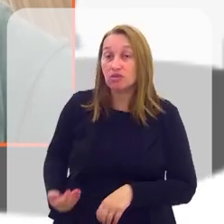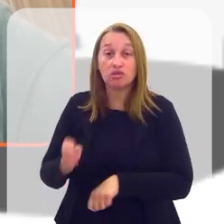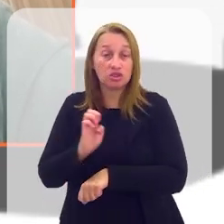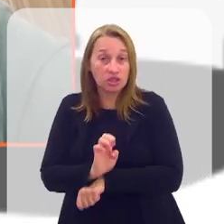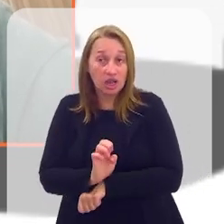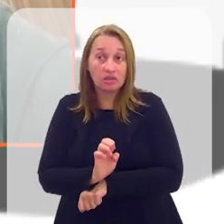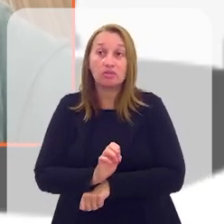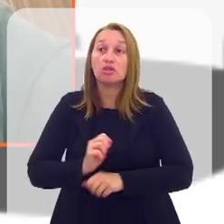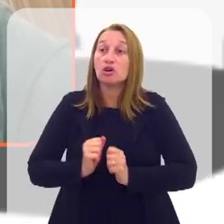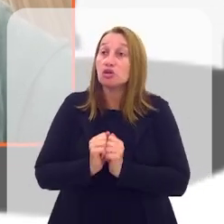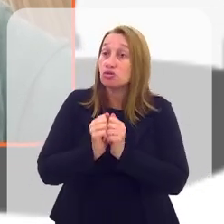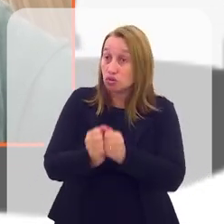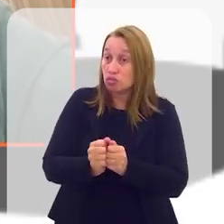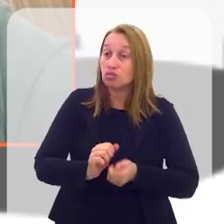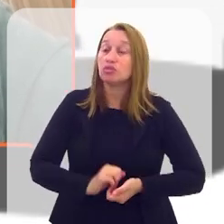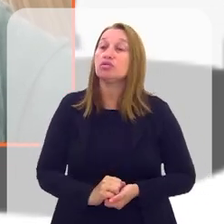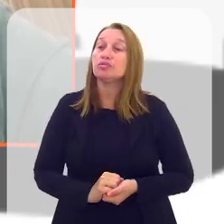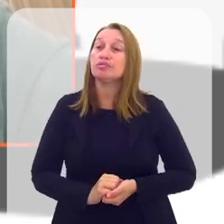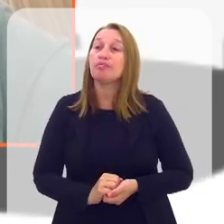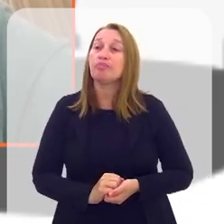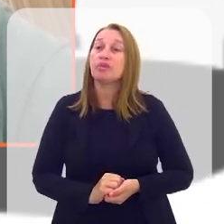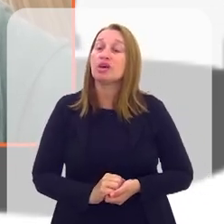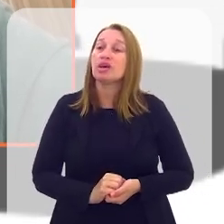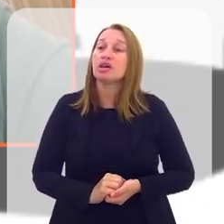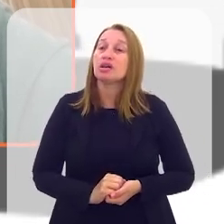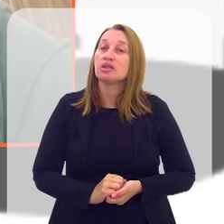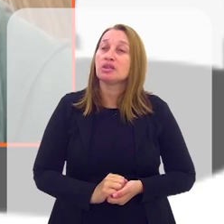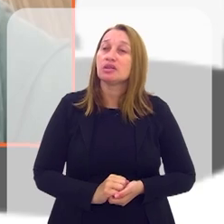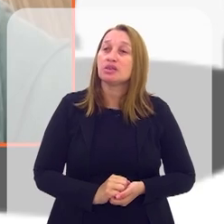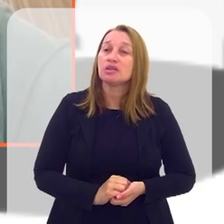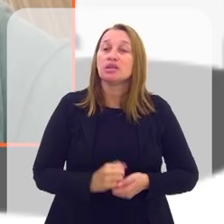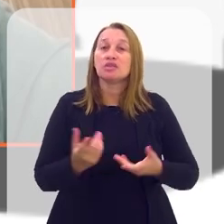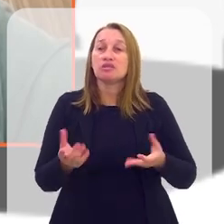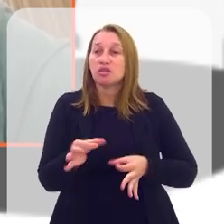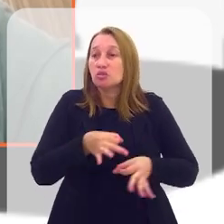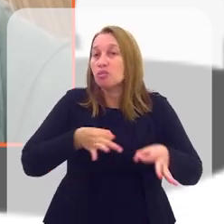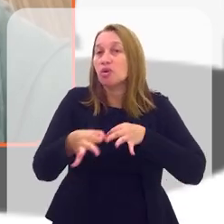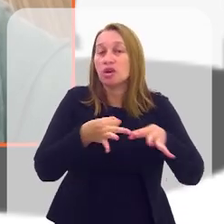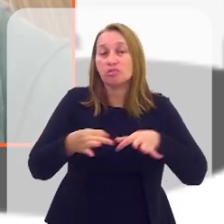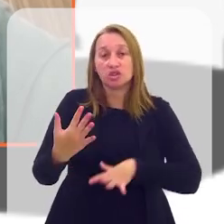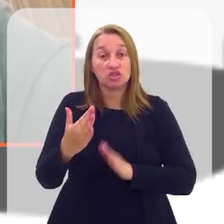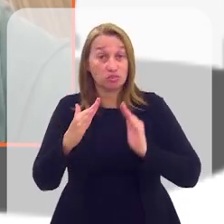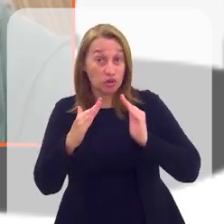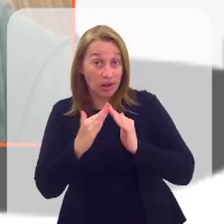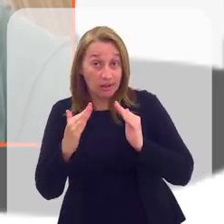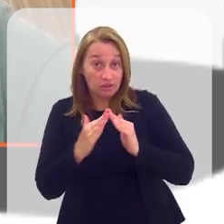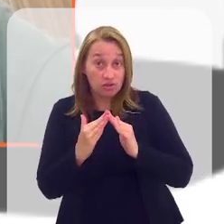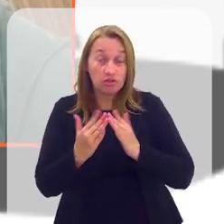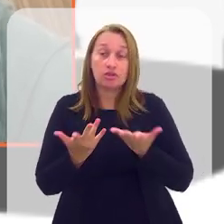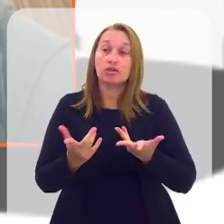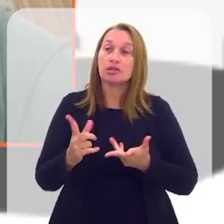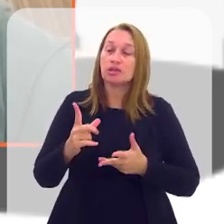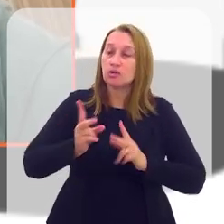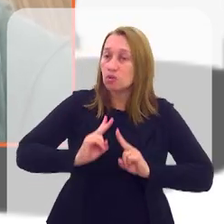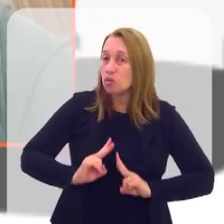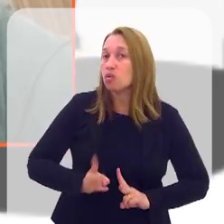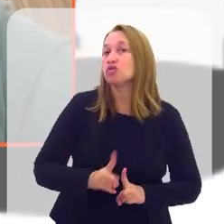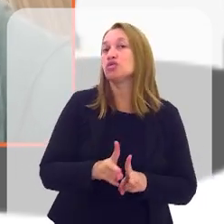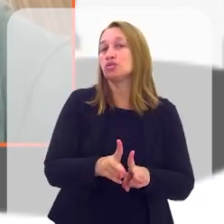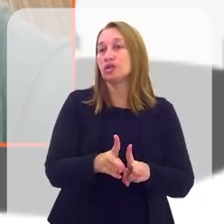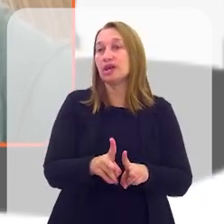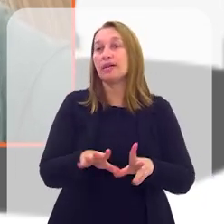estado também tem lançado aí o seu programa de habitação, que tem